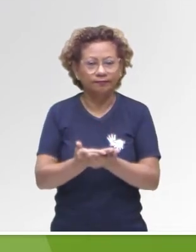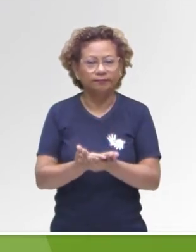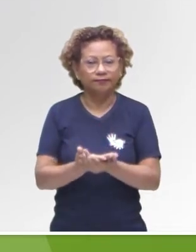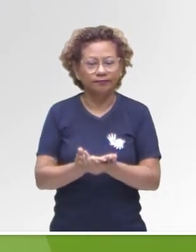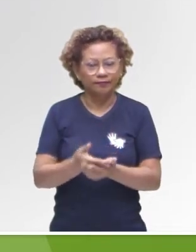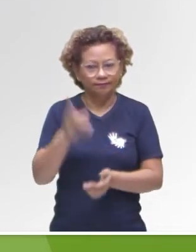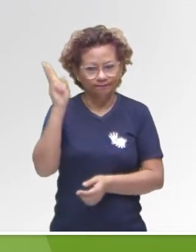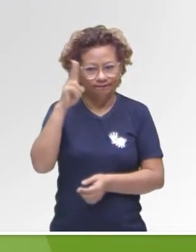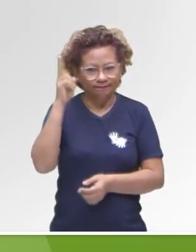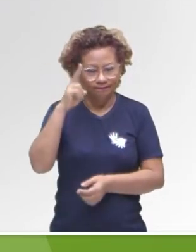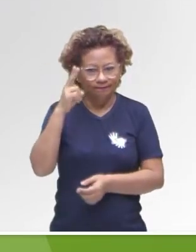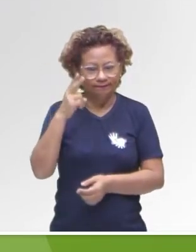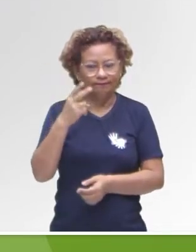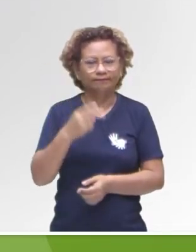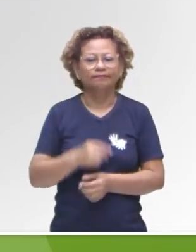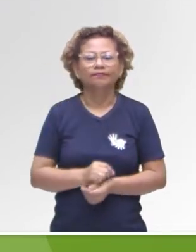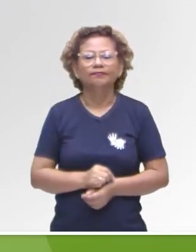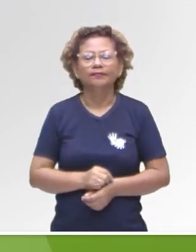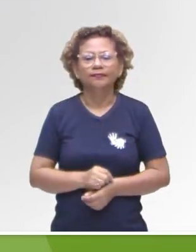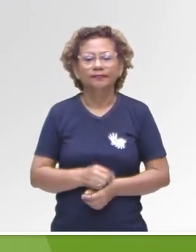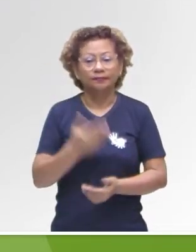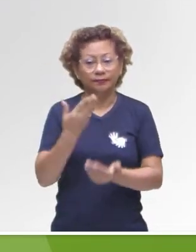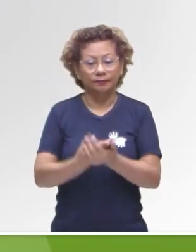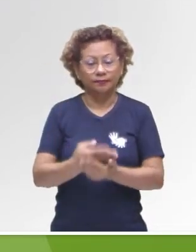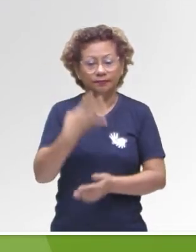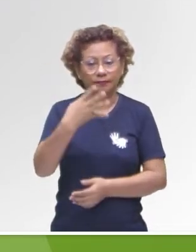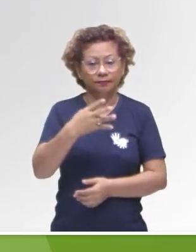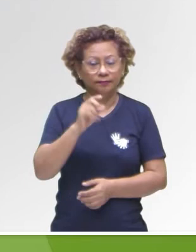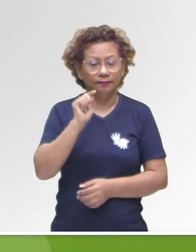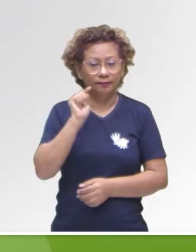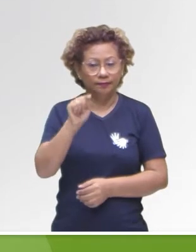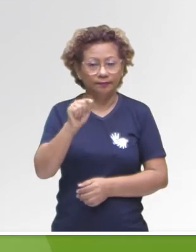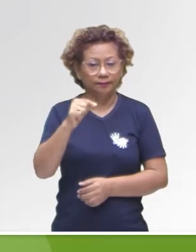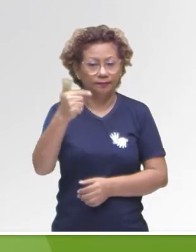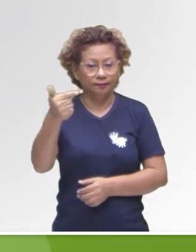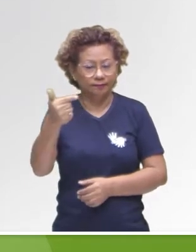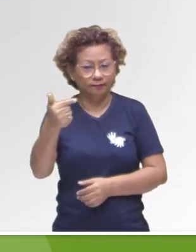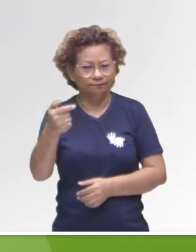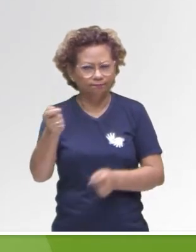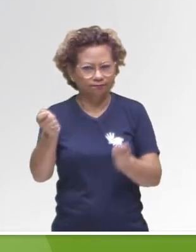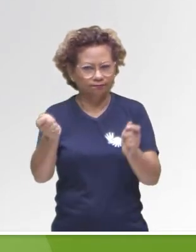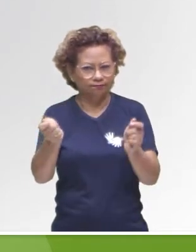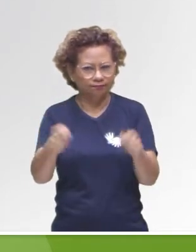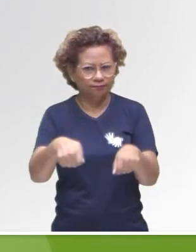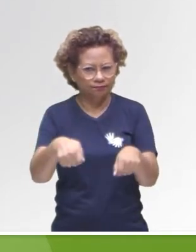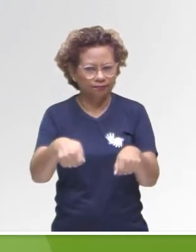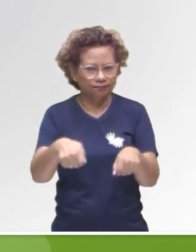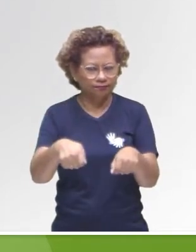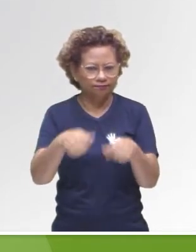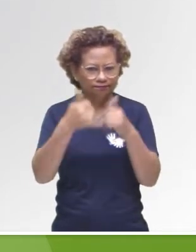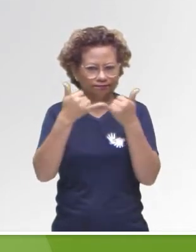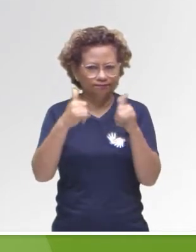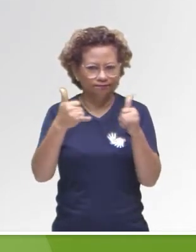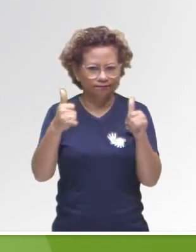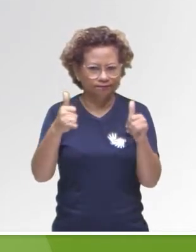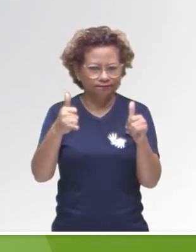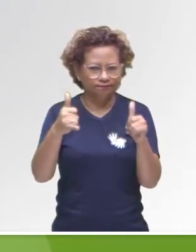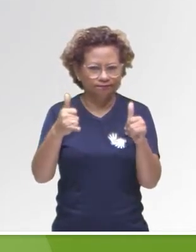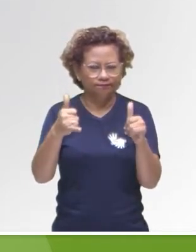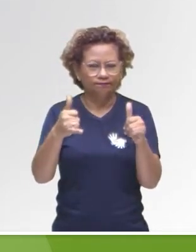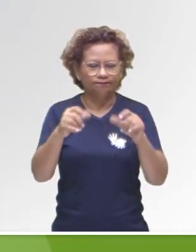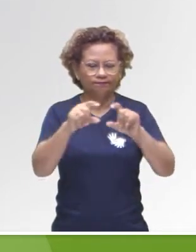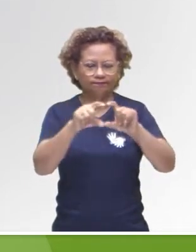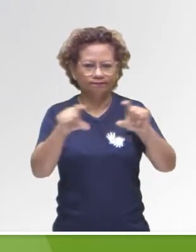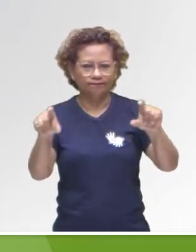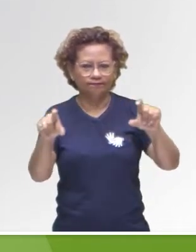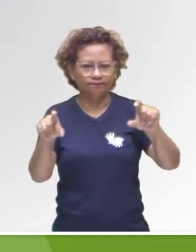número 4.2, estudamos aí o potencial elétrico, simbolizado aí pela letra V.